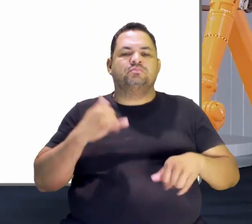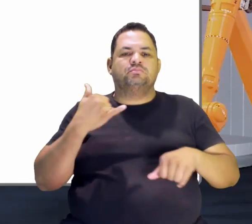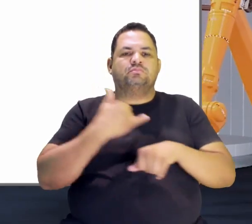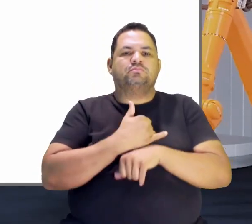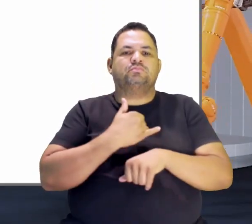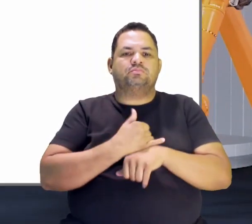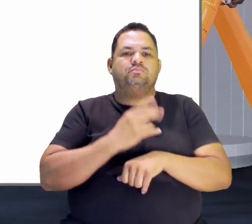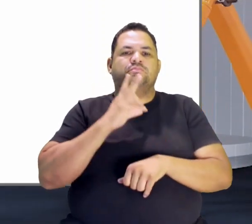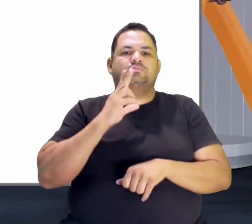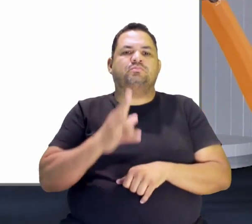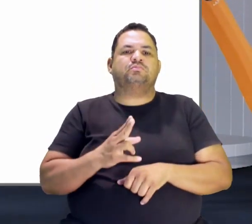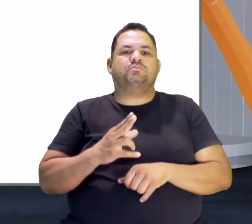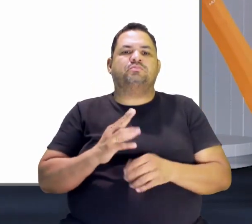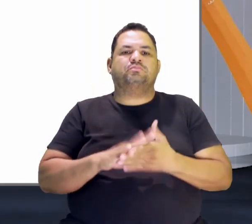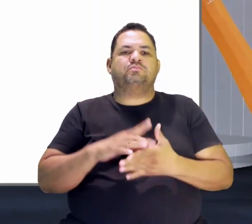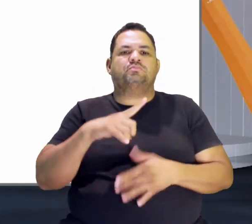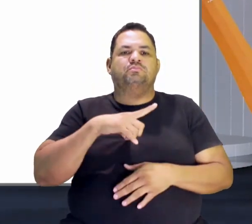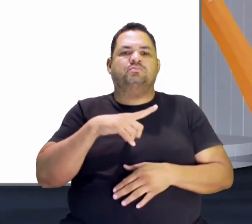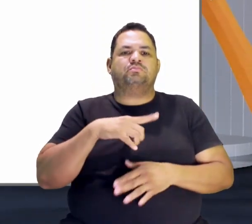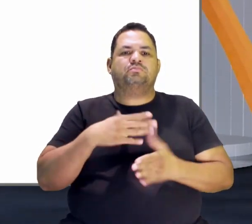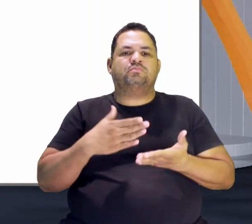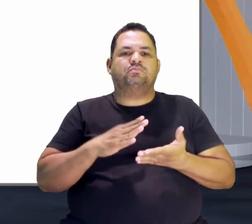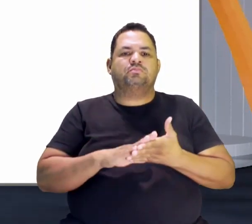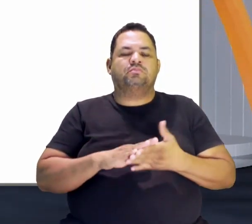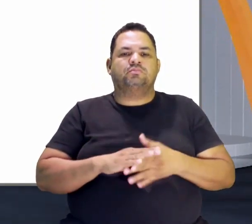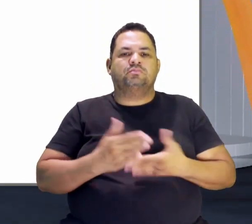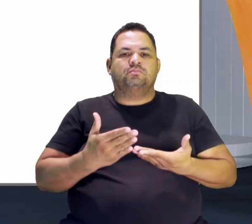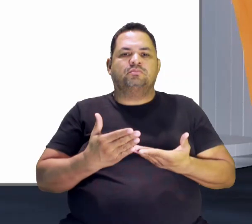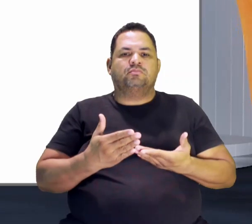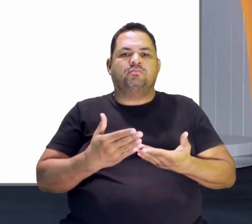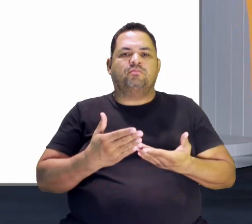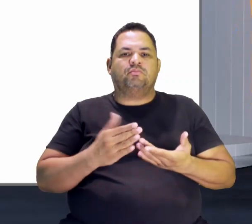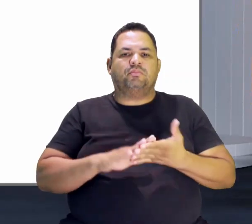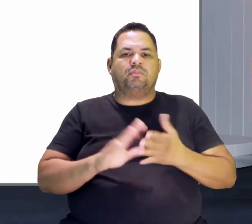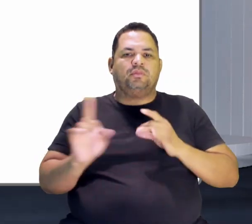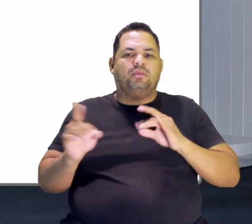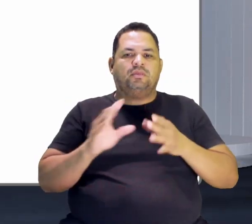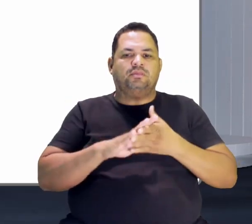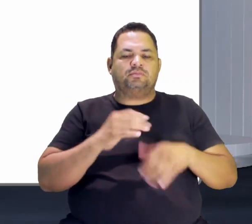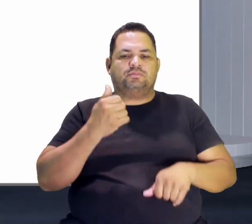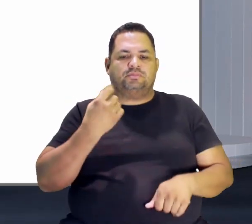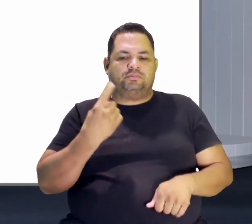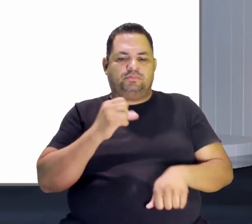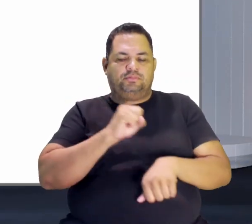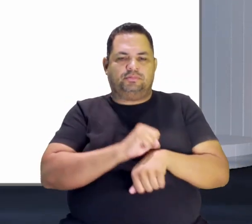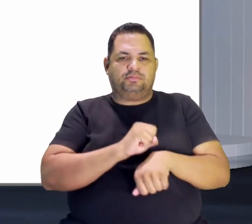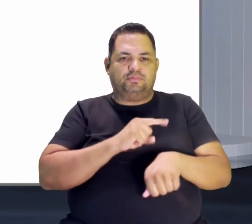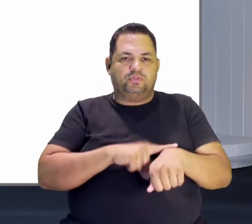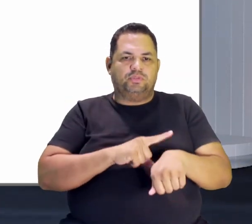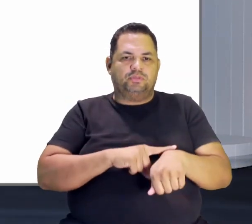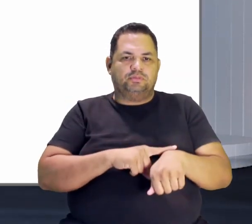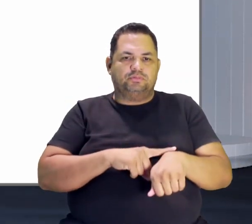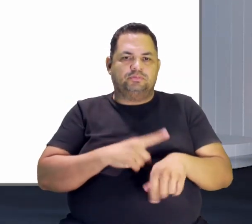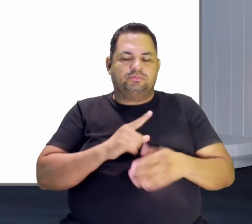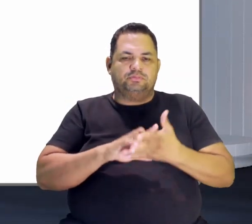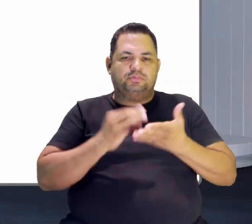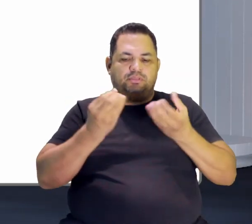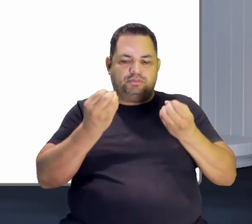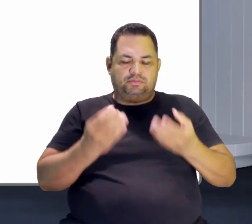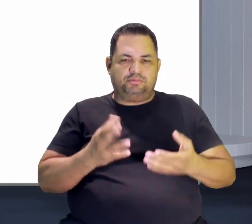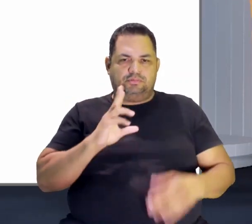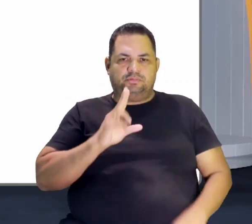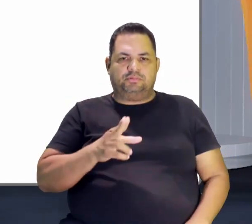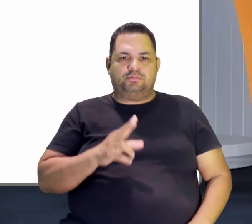quê? Aceleração. Tem a mesma aceleração, a velocidade varia a cada segundo do mesmo jeito para os dois corpos. O tempo de queda